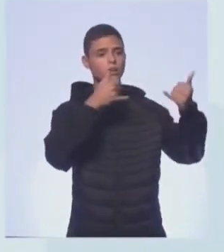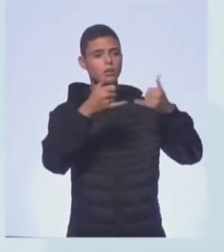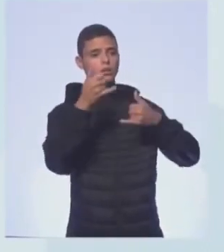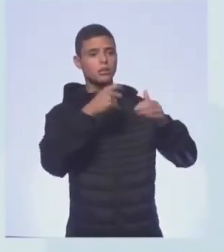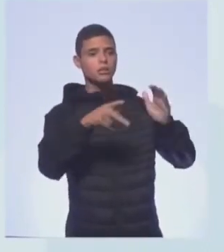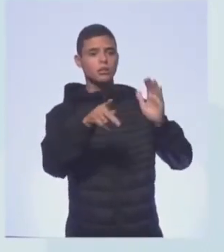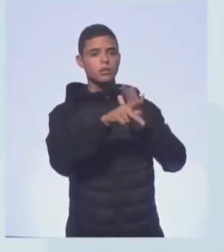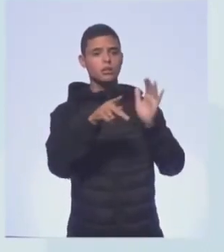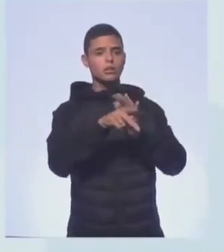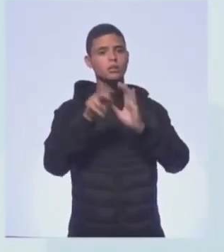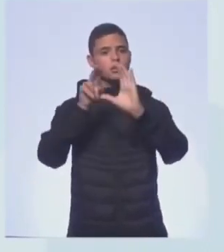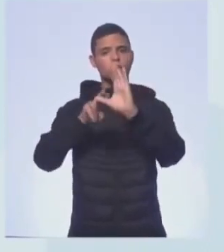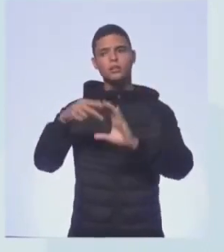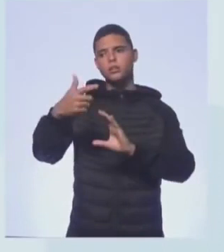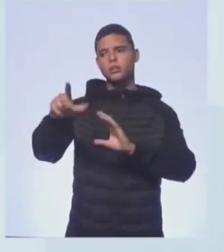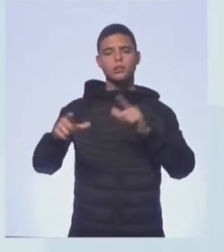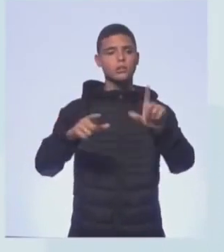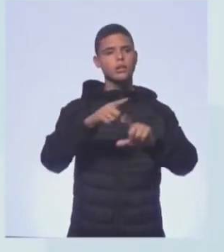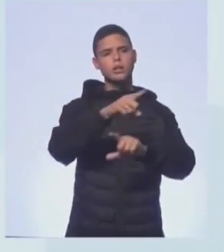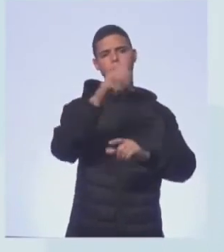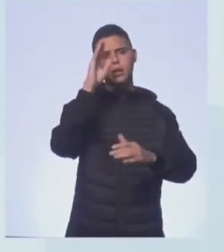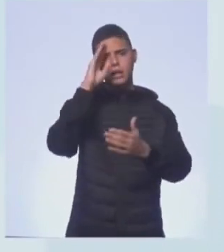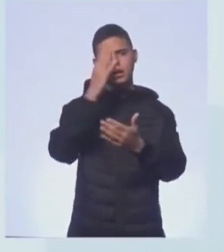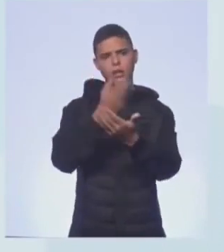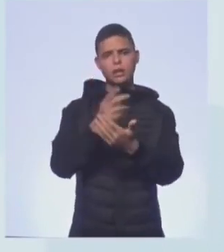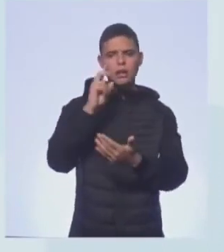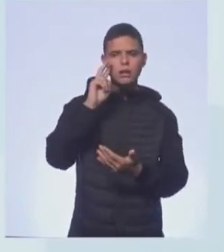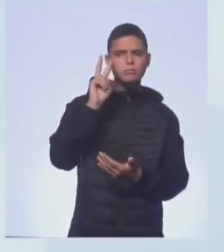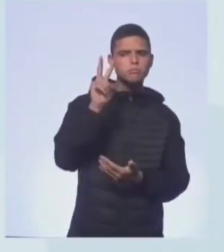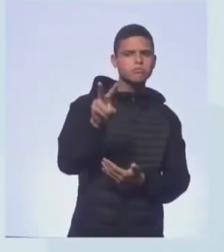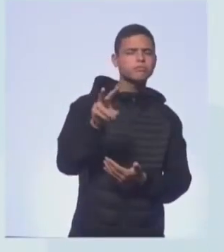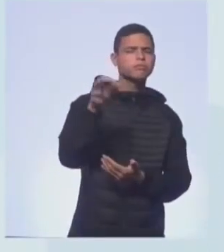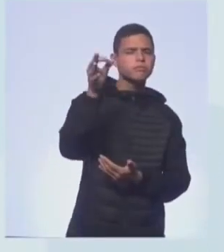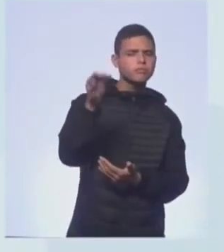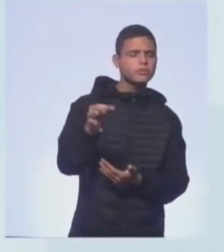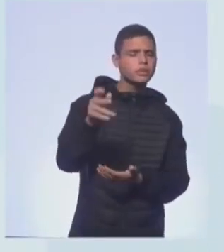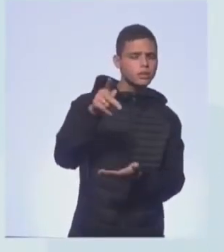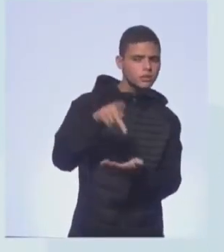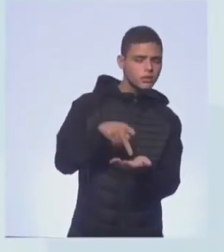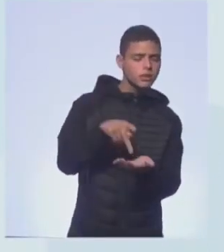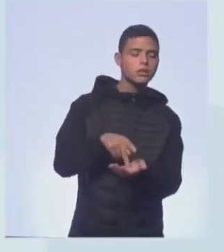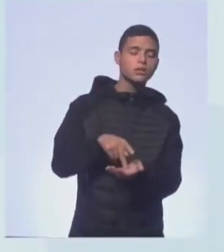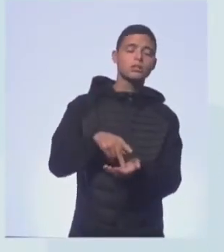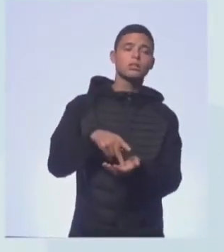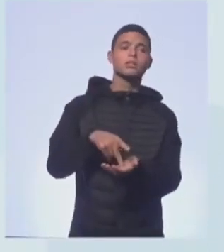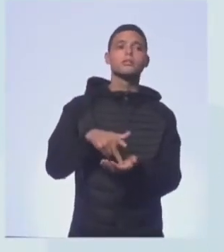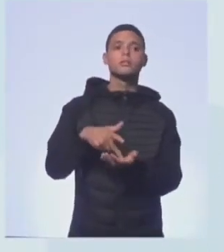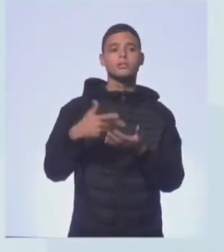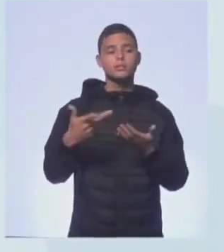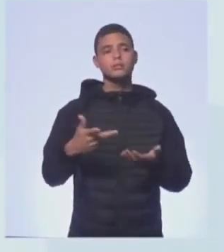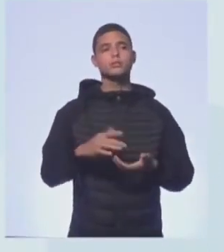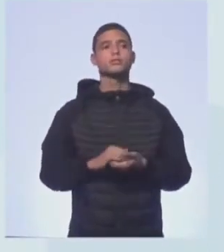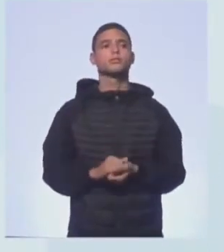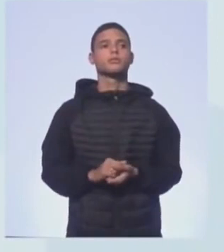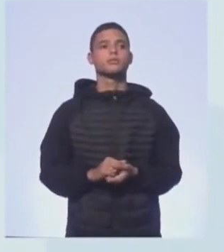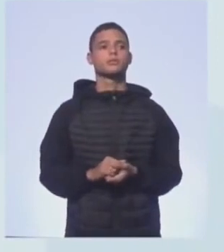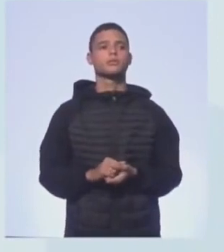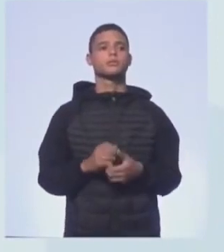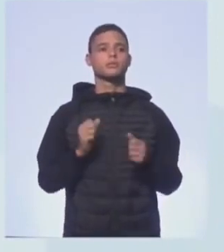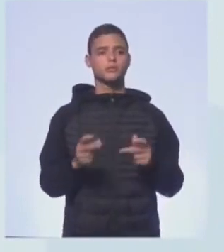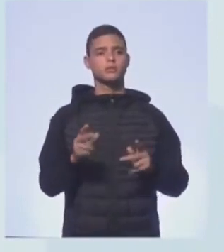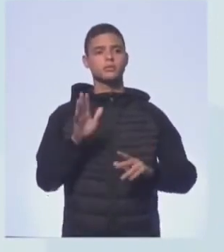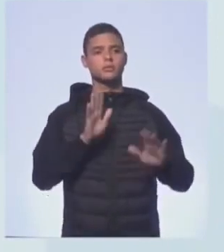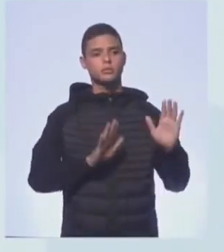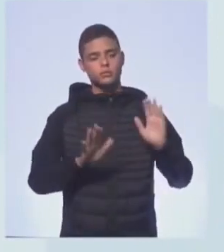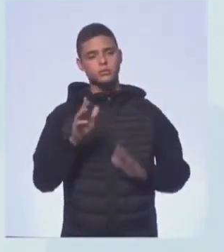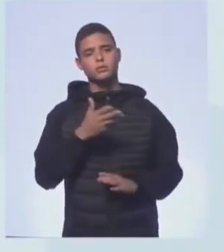referindo a outra fonte e você acreditou sem verificar se realmente a fonte de onde foi tirada estava falando aquilo, tá? Então,